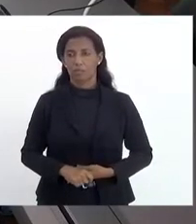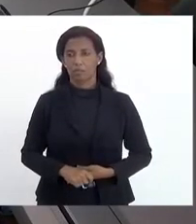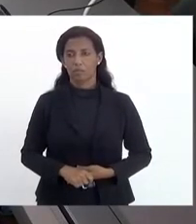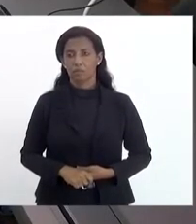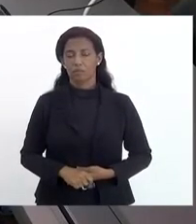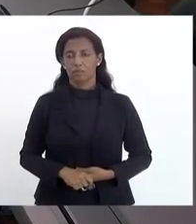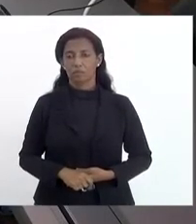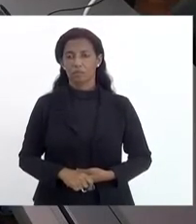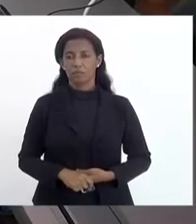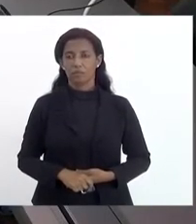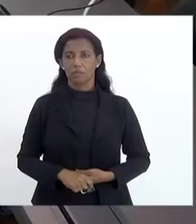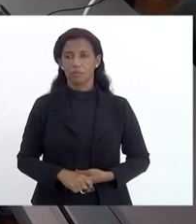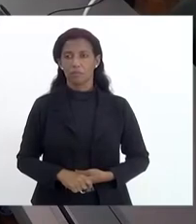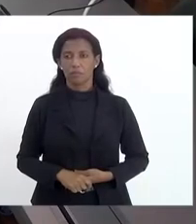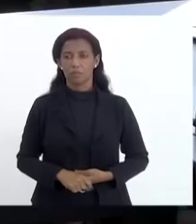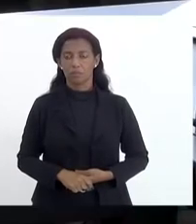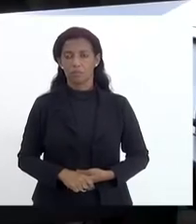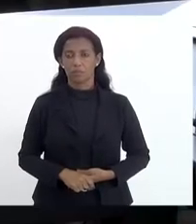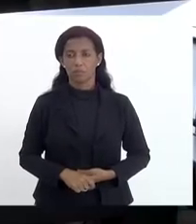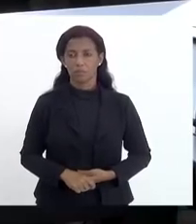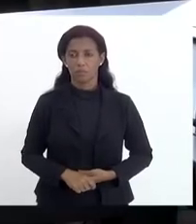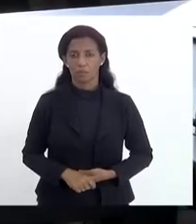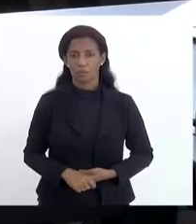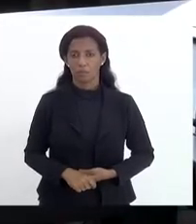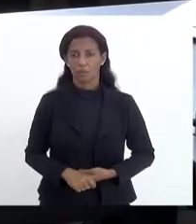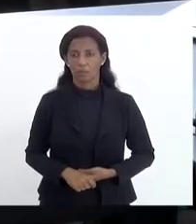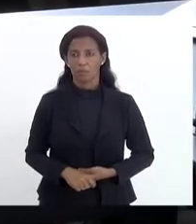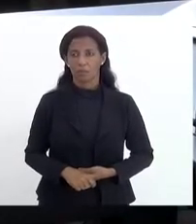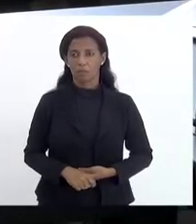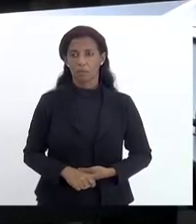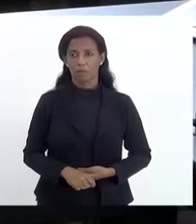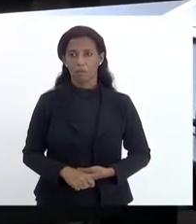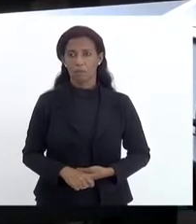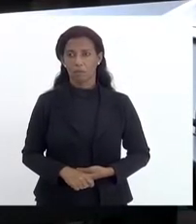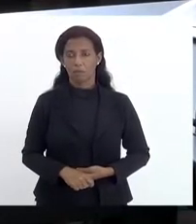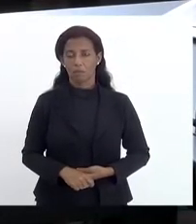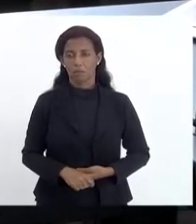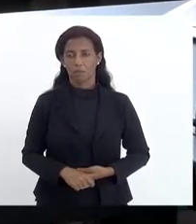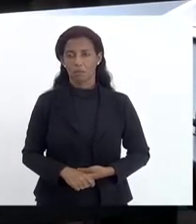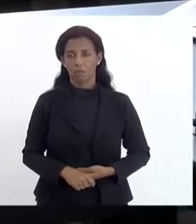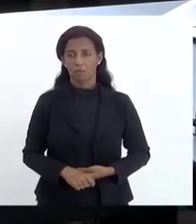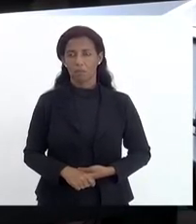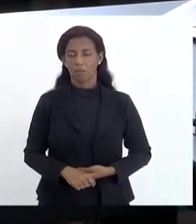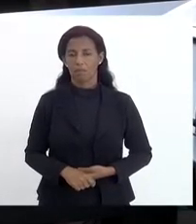Ainda mais dentro de condomínio, só é postura municipal.